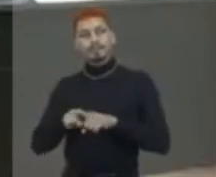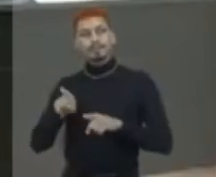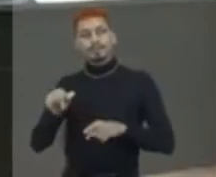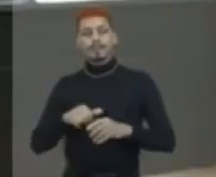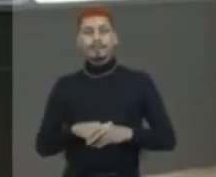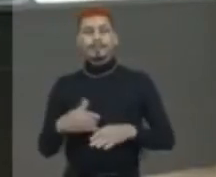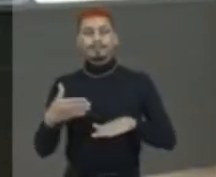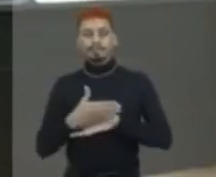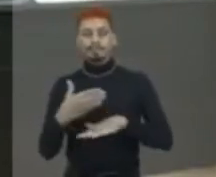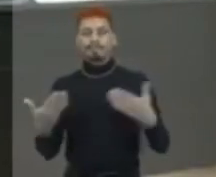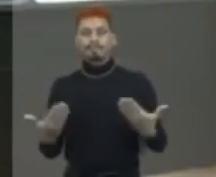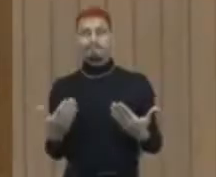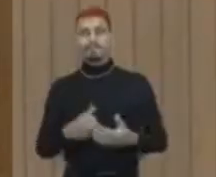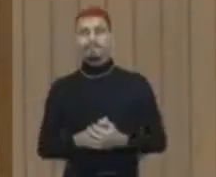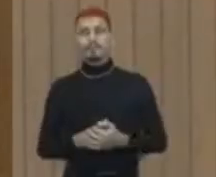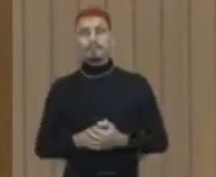Municípios.